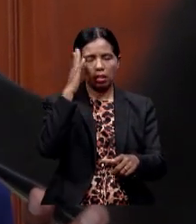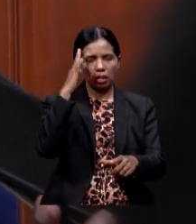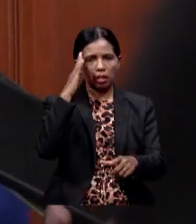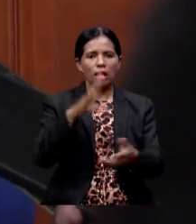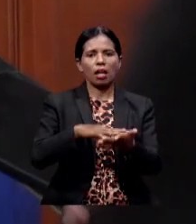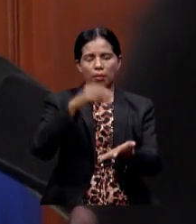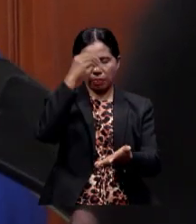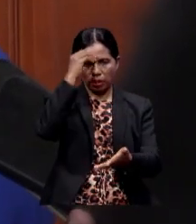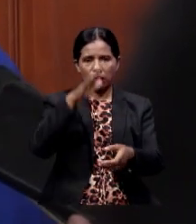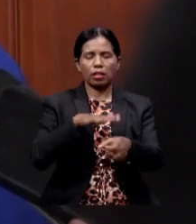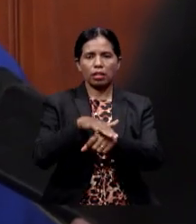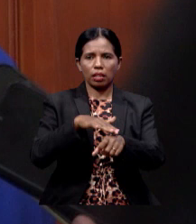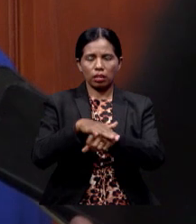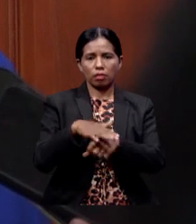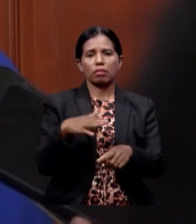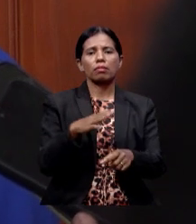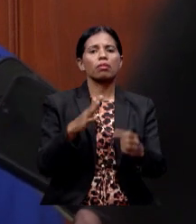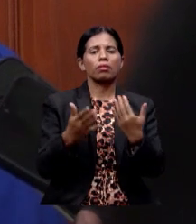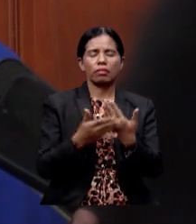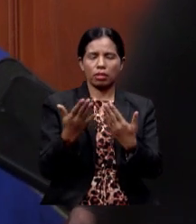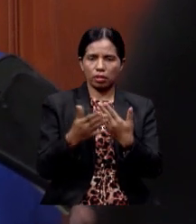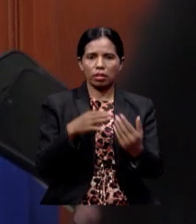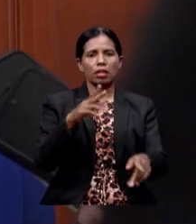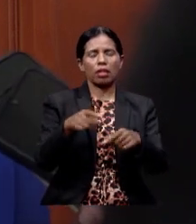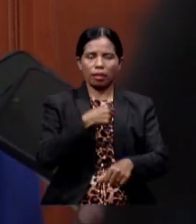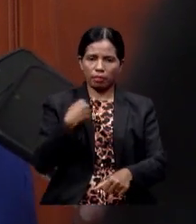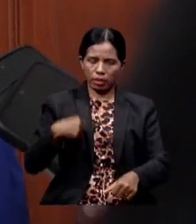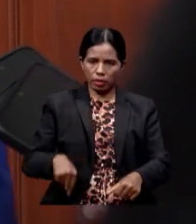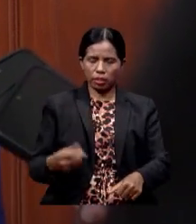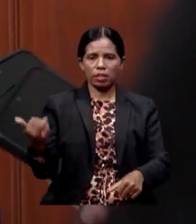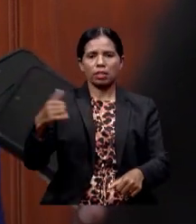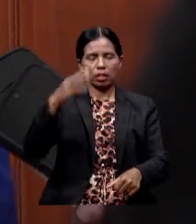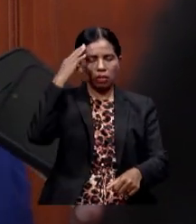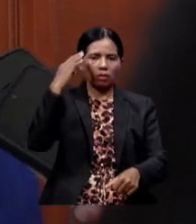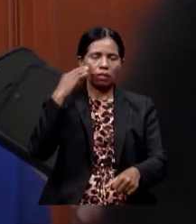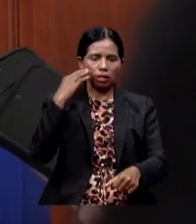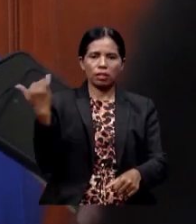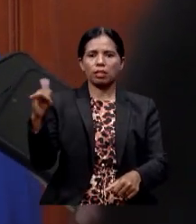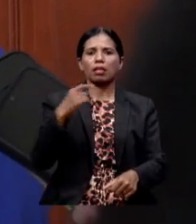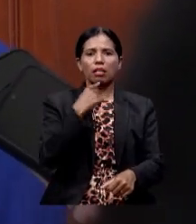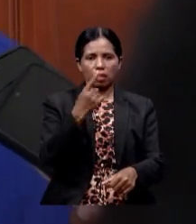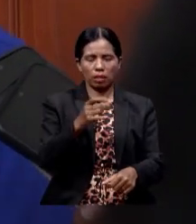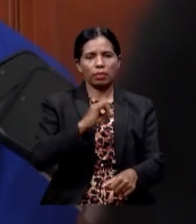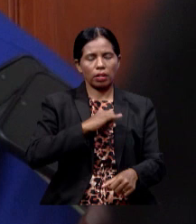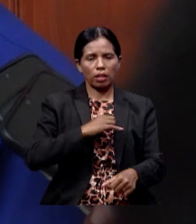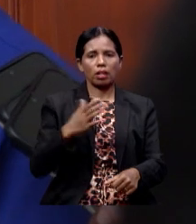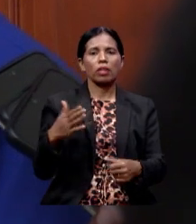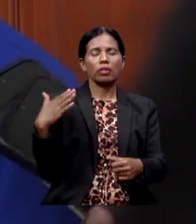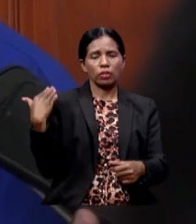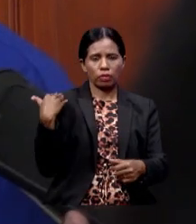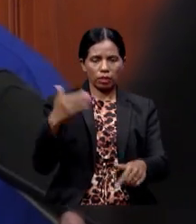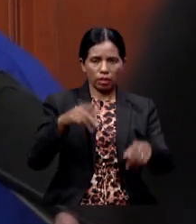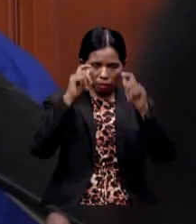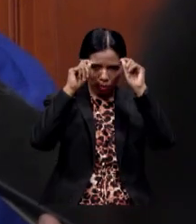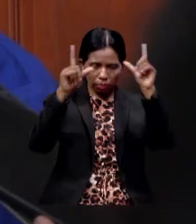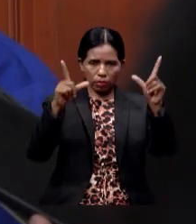Aprende línguas fáceis. É uma China, Sira, Coreia, Sira, Tete, Bahau. Jovem Sira, Timor-Leste, Bastura